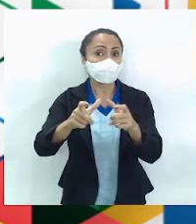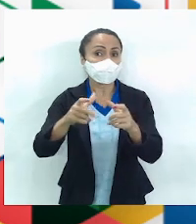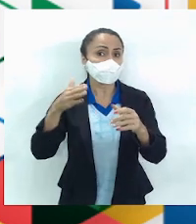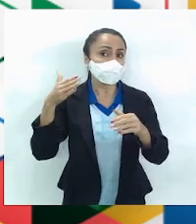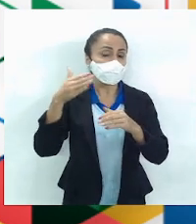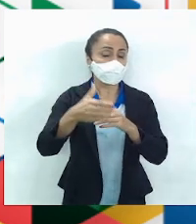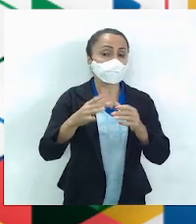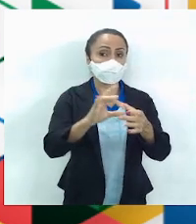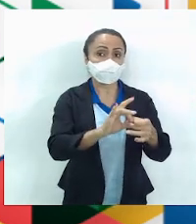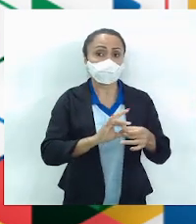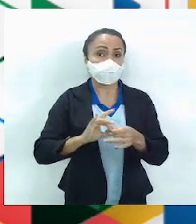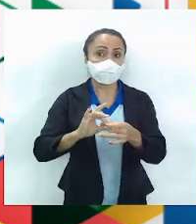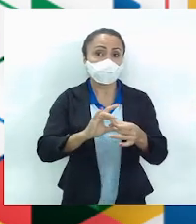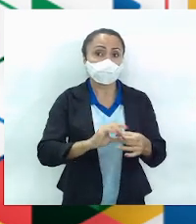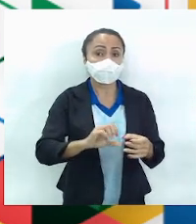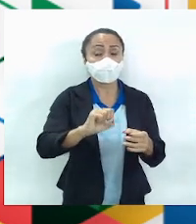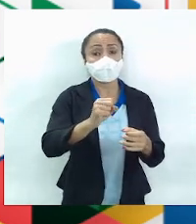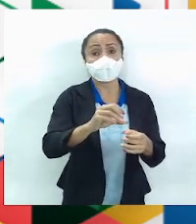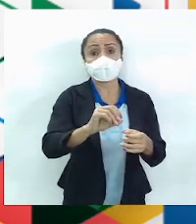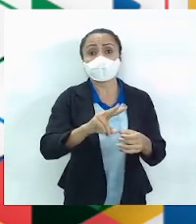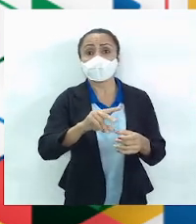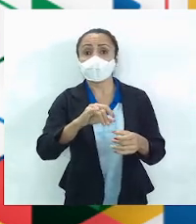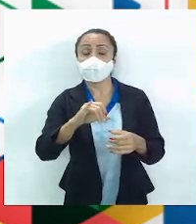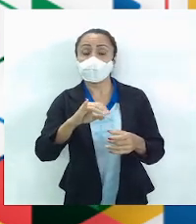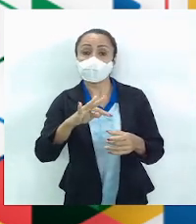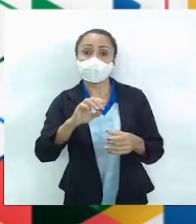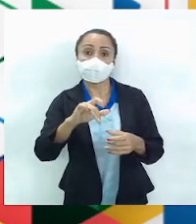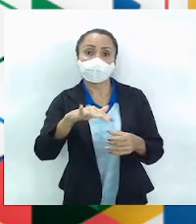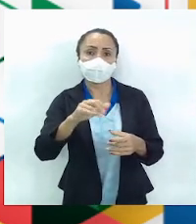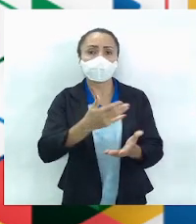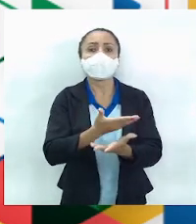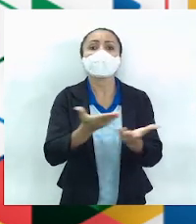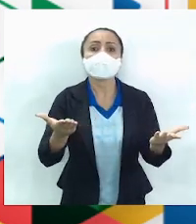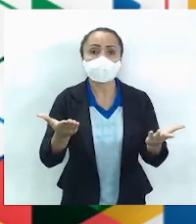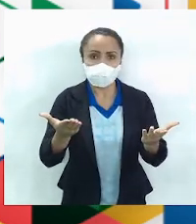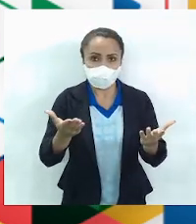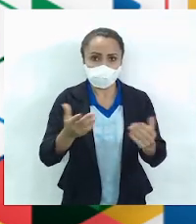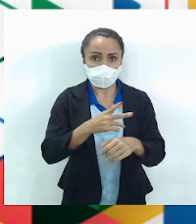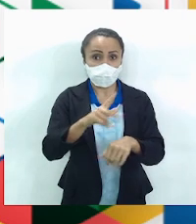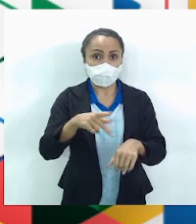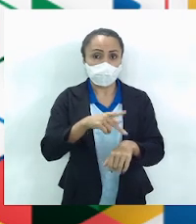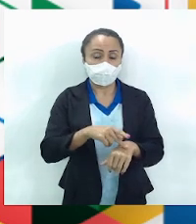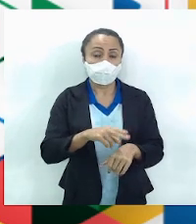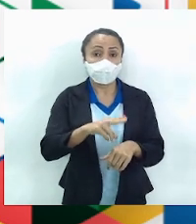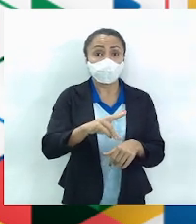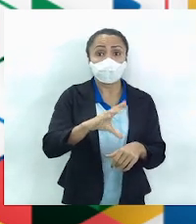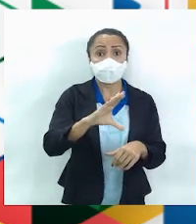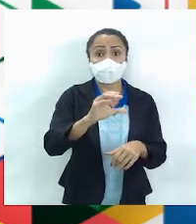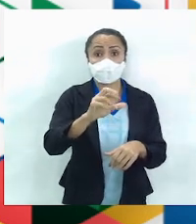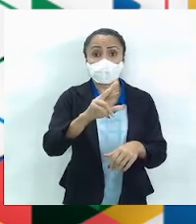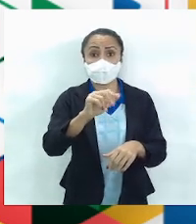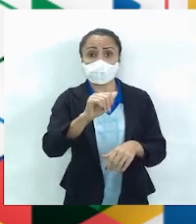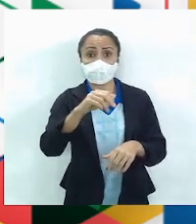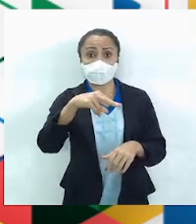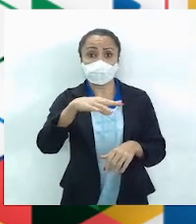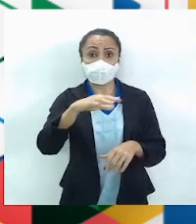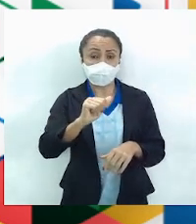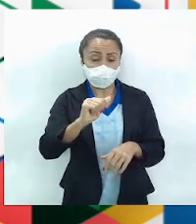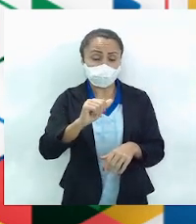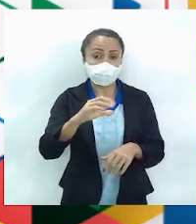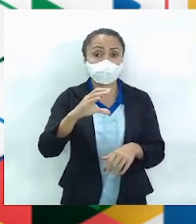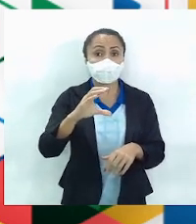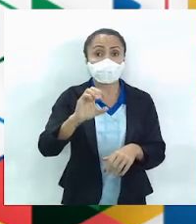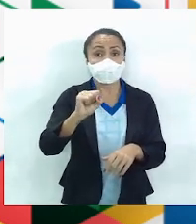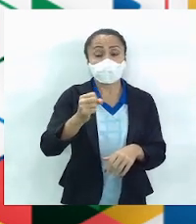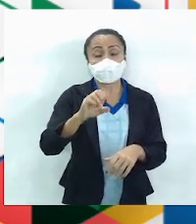antiga União Soviética. Quais são eles? A. Ucrânia, Sérvia e